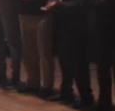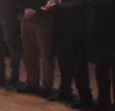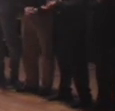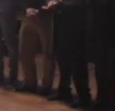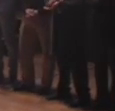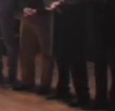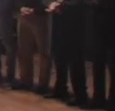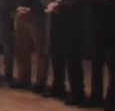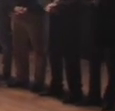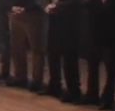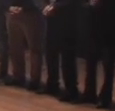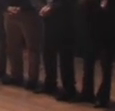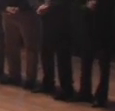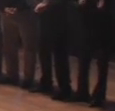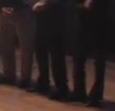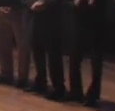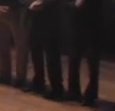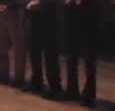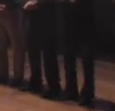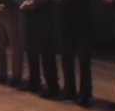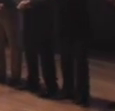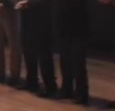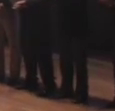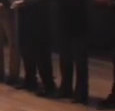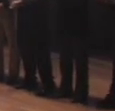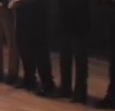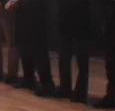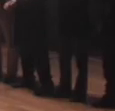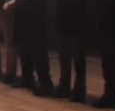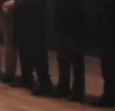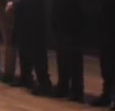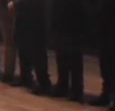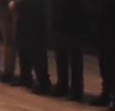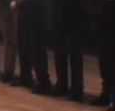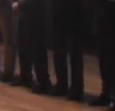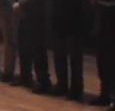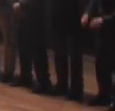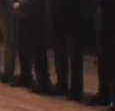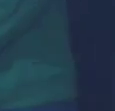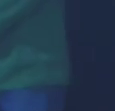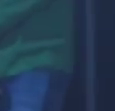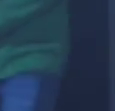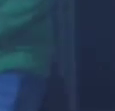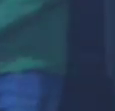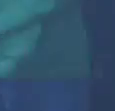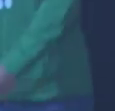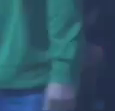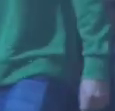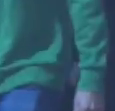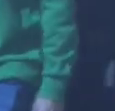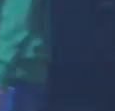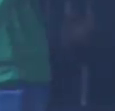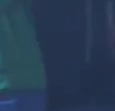João Cabeçadas, representada aqui pela sua filha, Alice Cabeçadas.